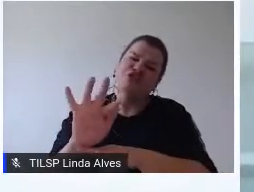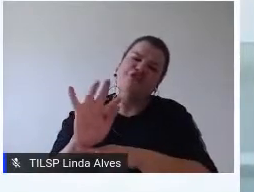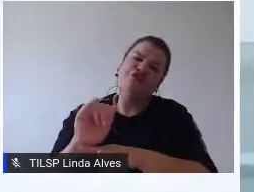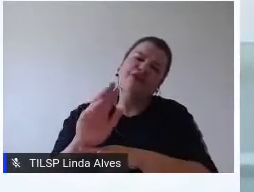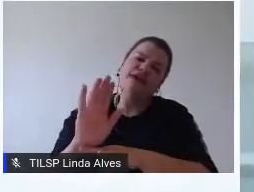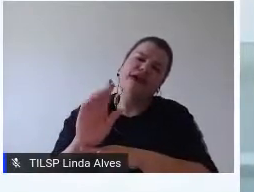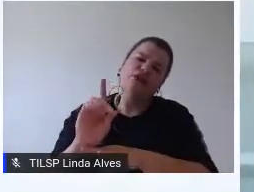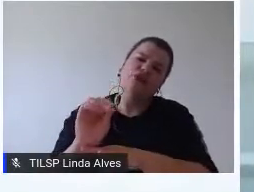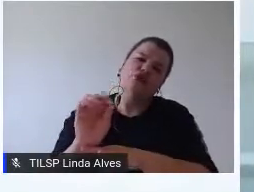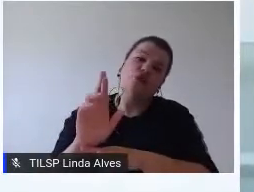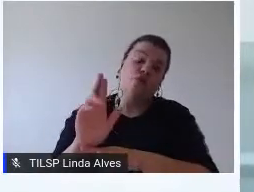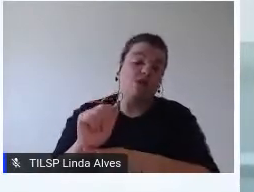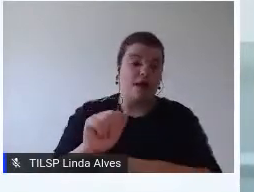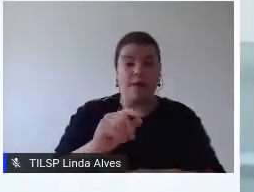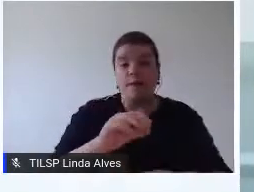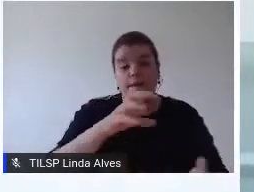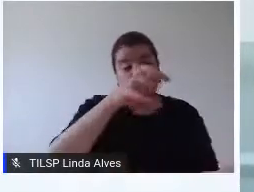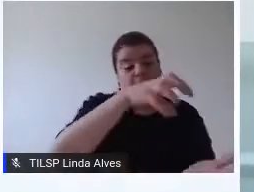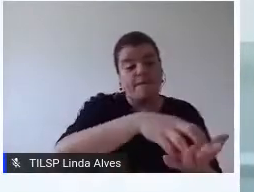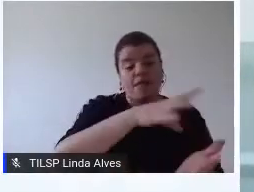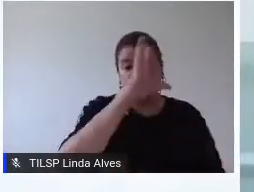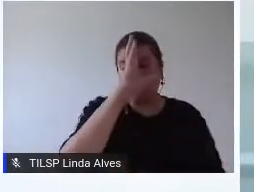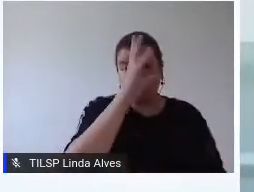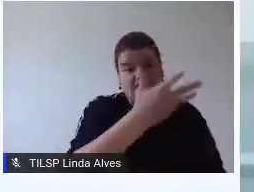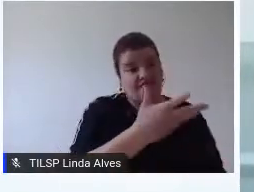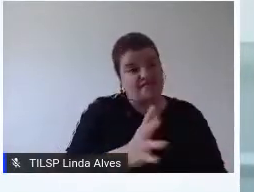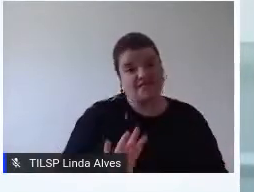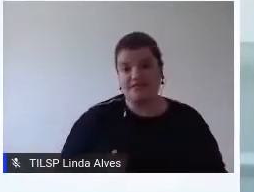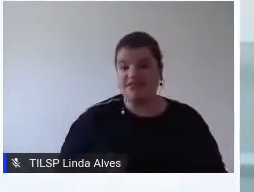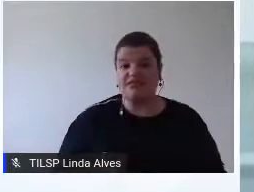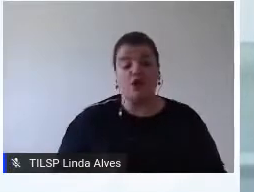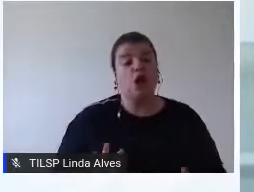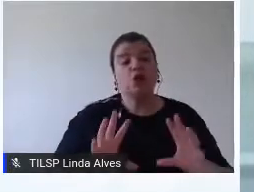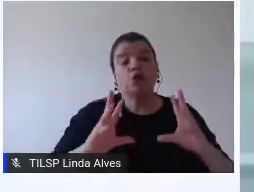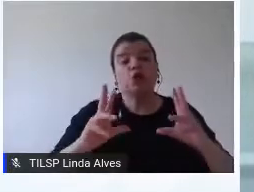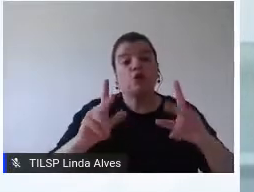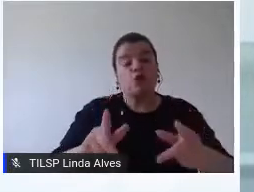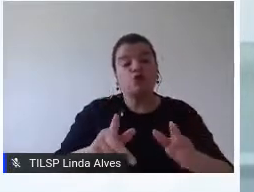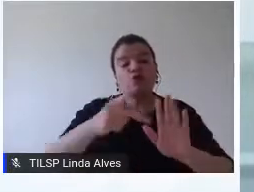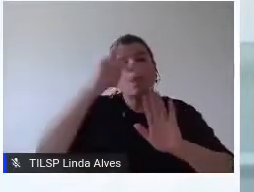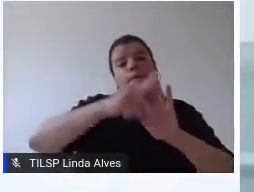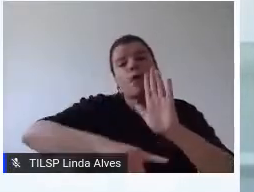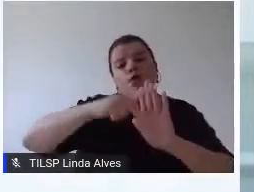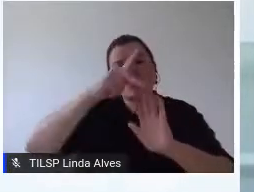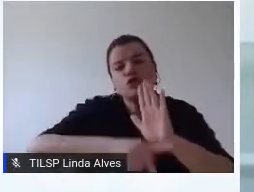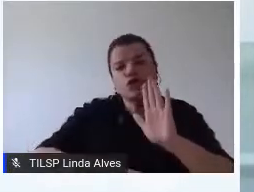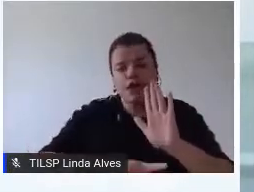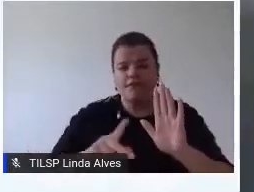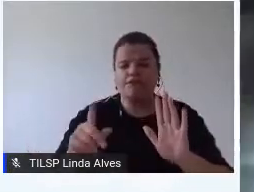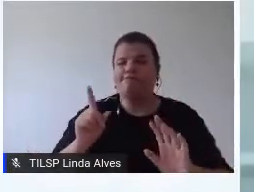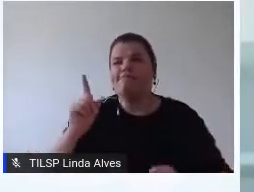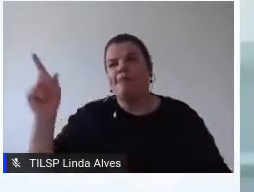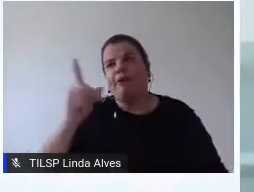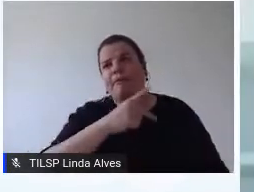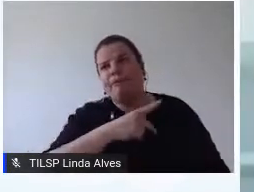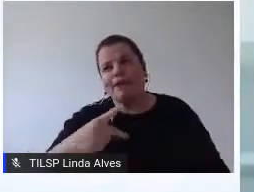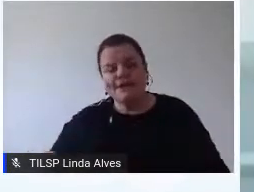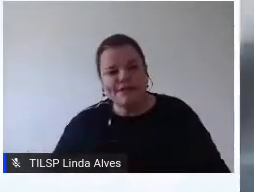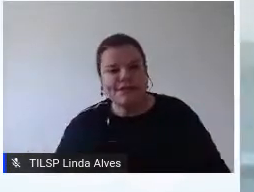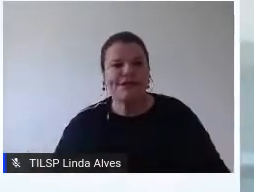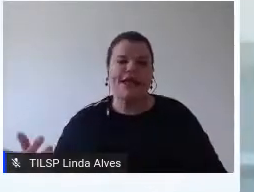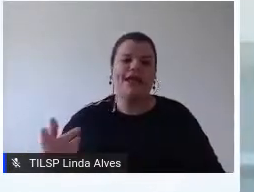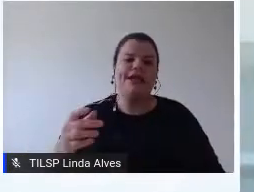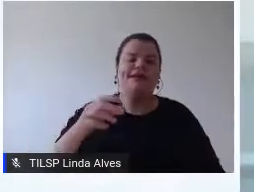que a Câmara decide. Por exemplo, todos os projetos externos da presidência, do Supremo,